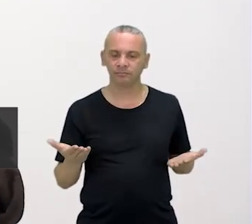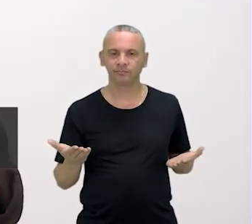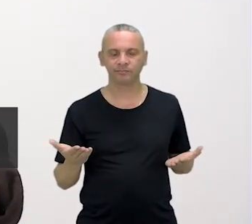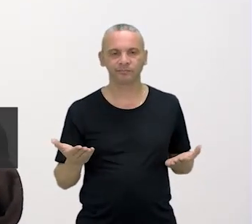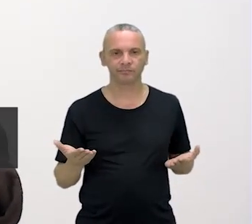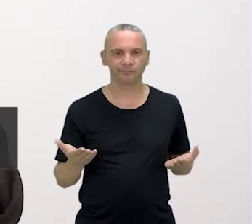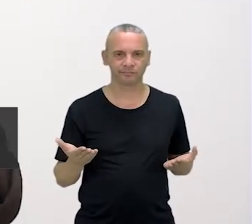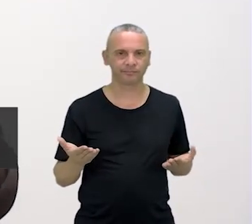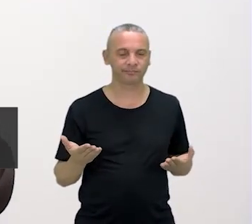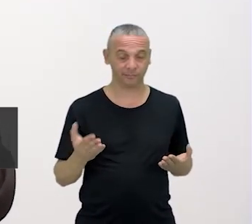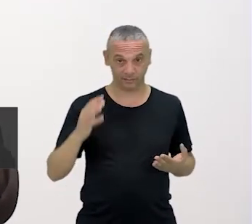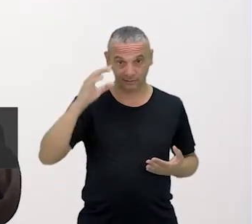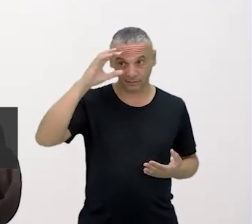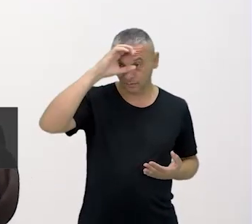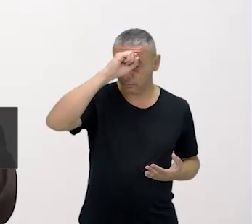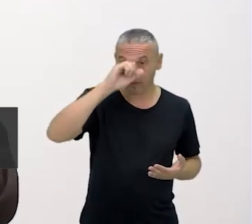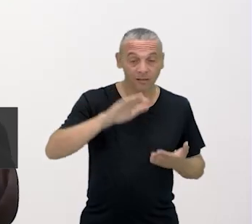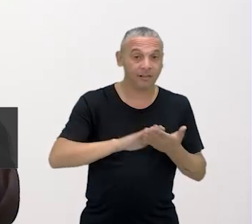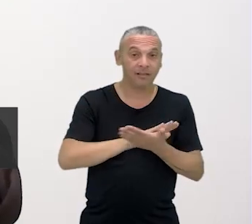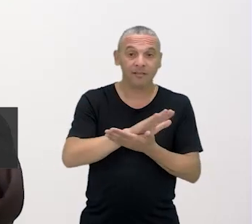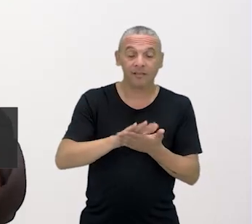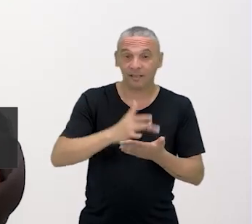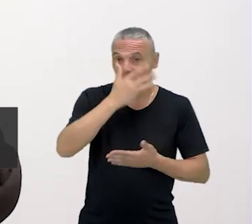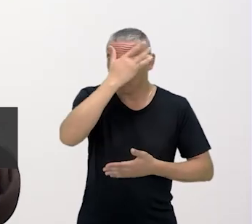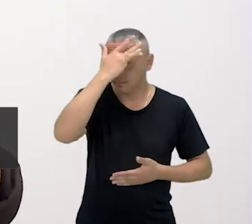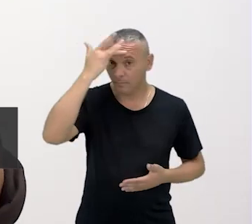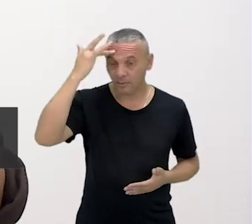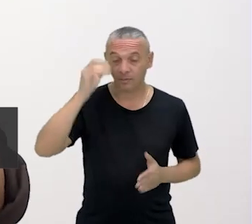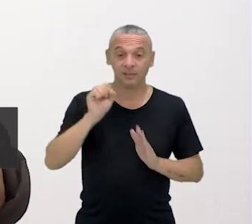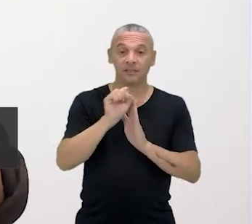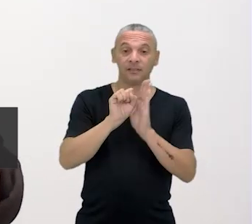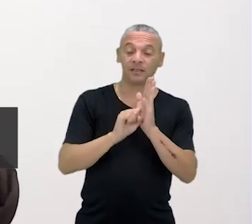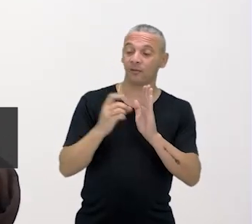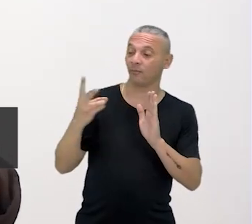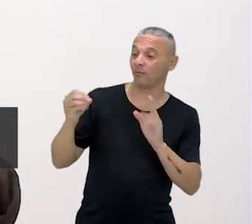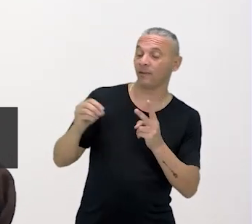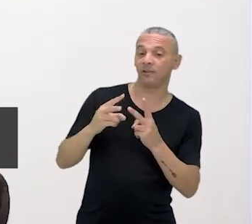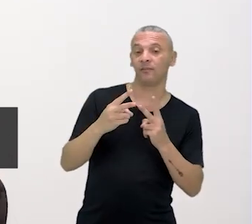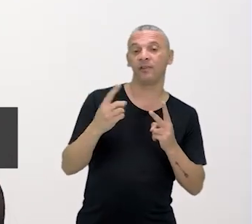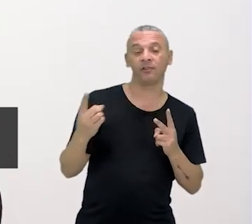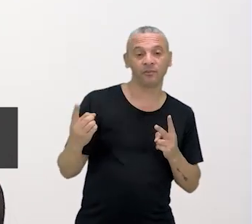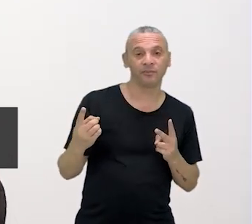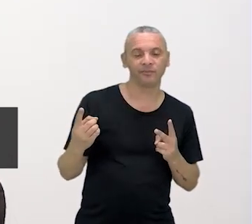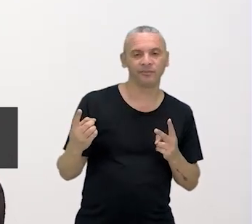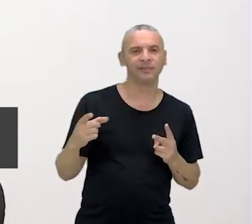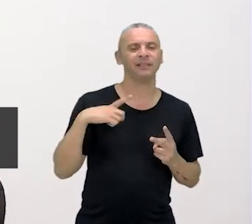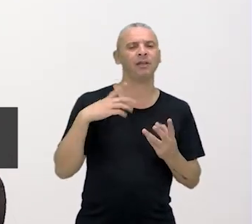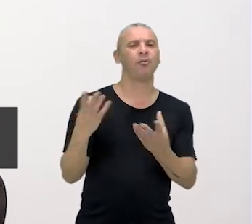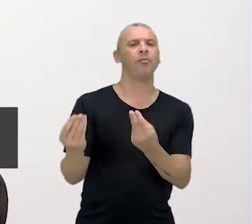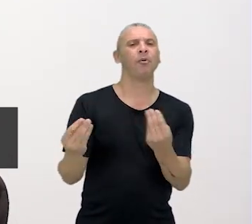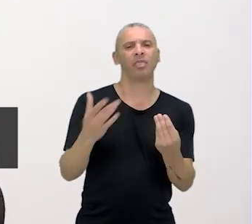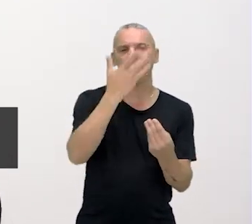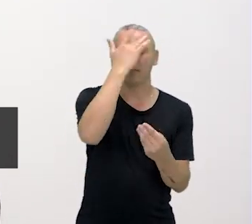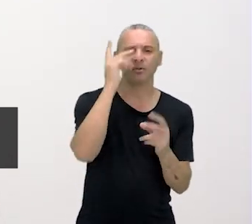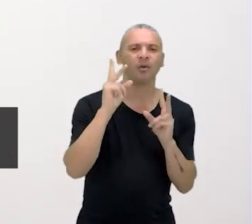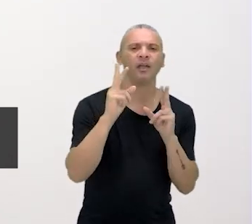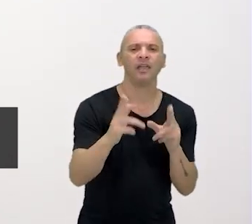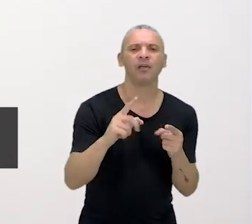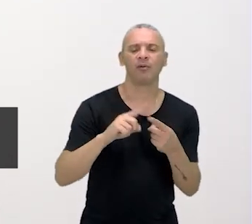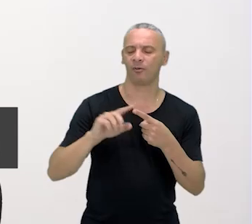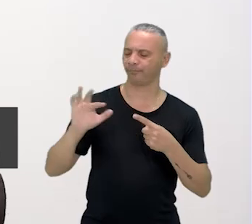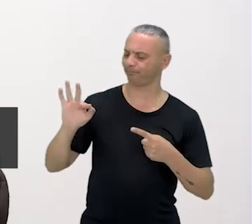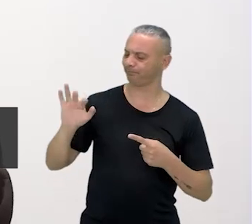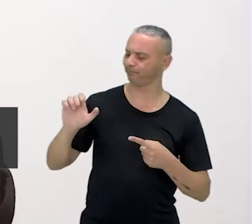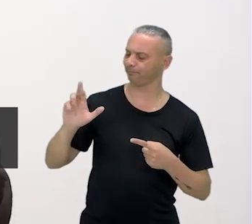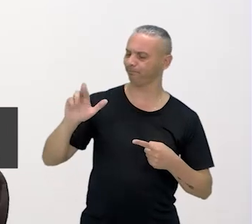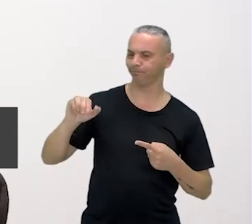A gente não aprendeu, passou o século XX, XXI e tem um monte de Fernando, um monte de Aurélia também ainda, né? Mas esses